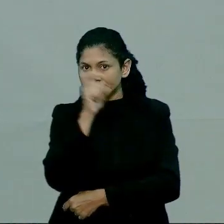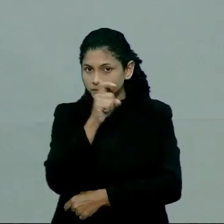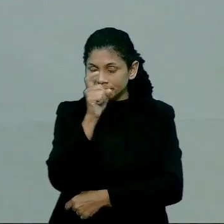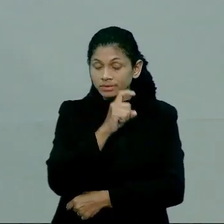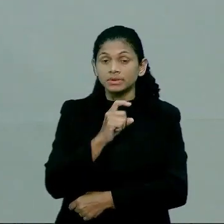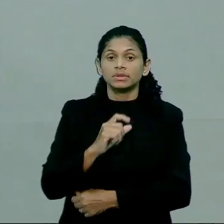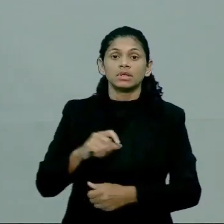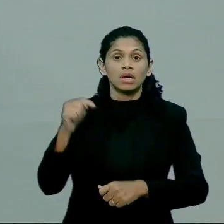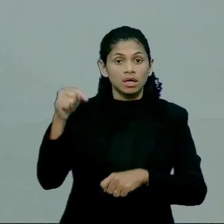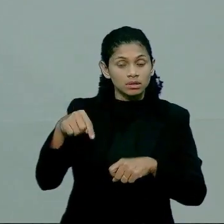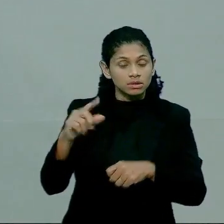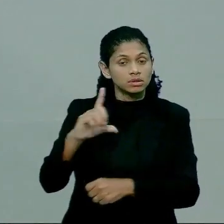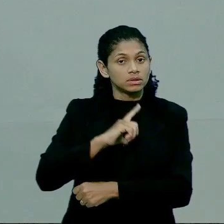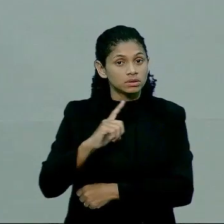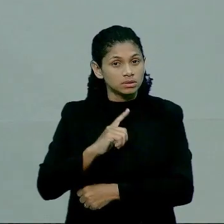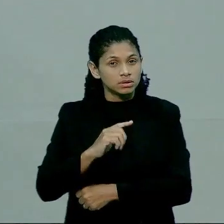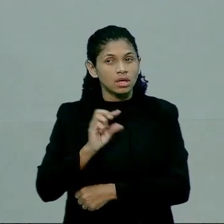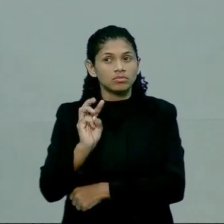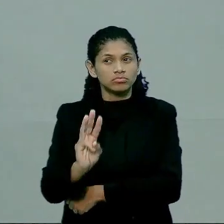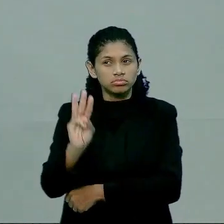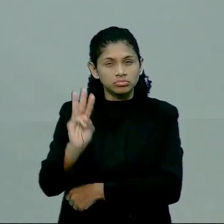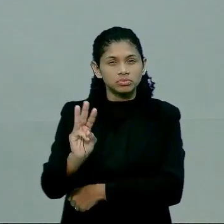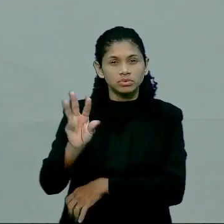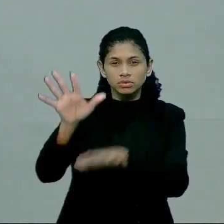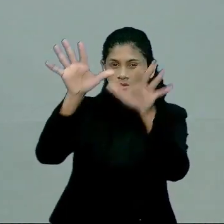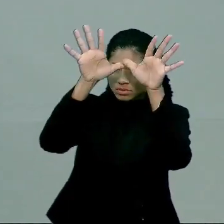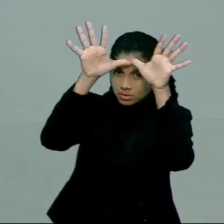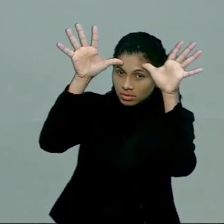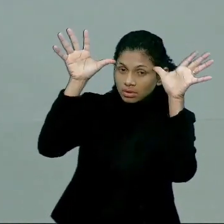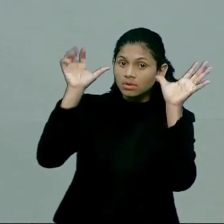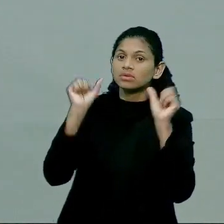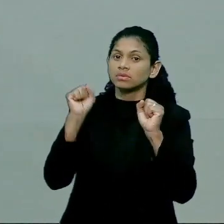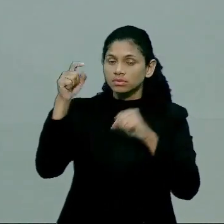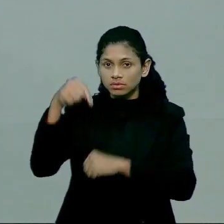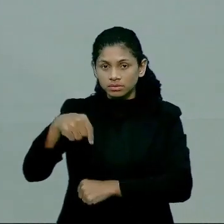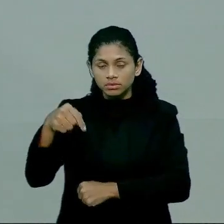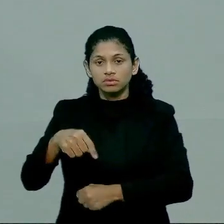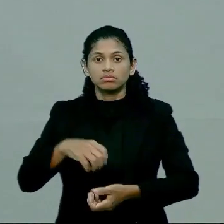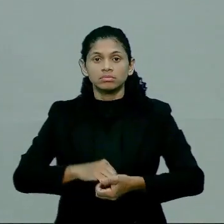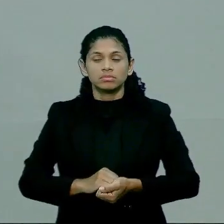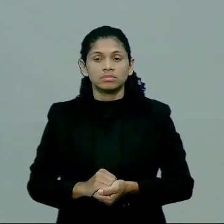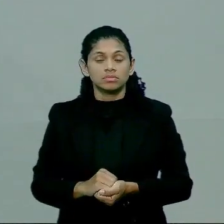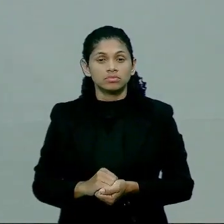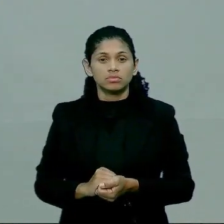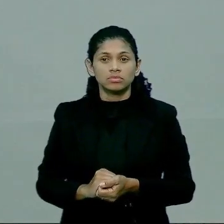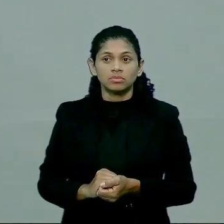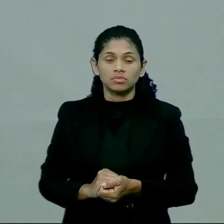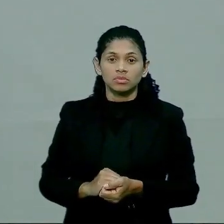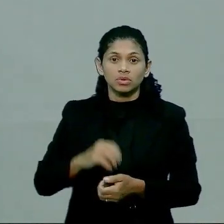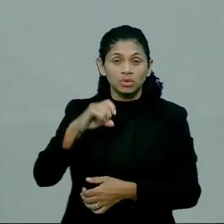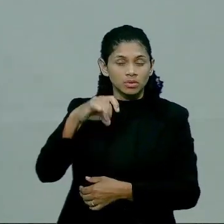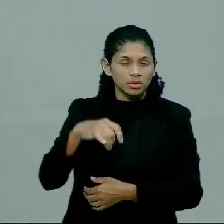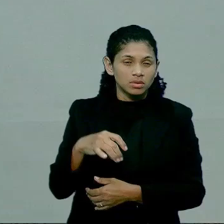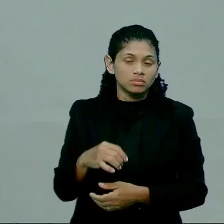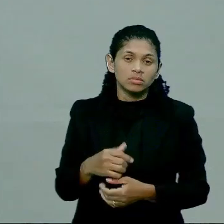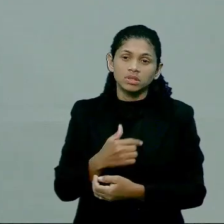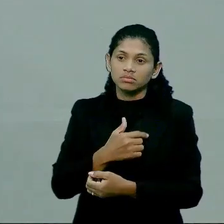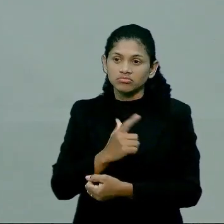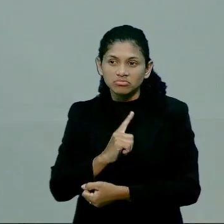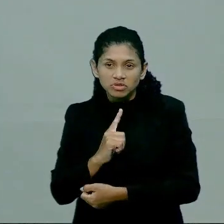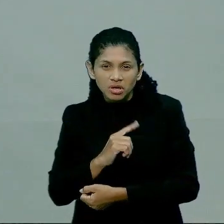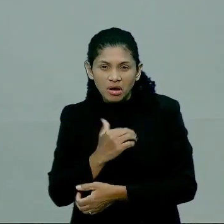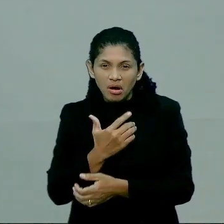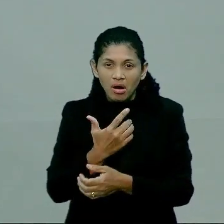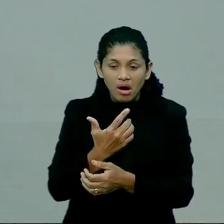acriano Se bem que alguns ultimamente estão né trazendo coisas que não é bem informar né na verdade é fofocar então